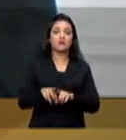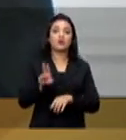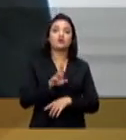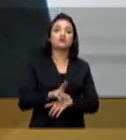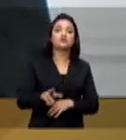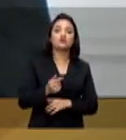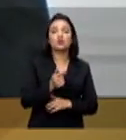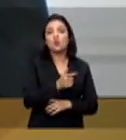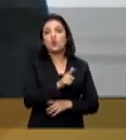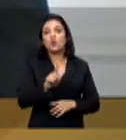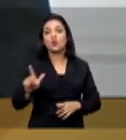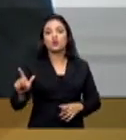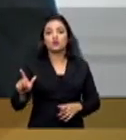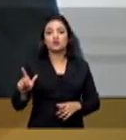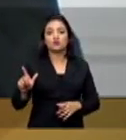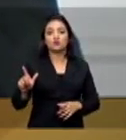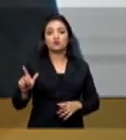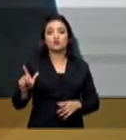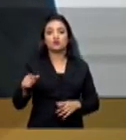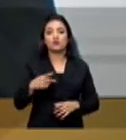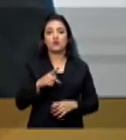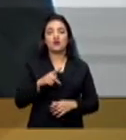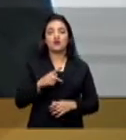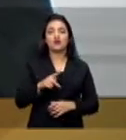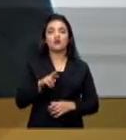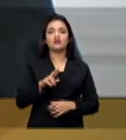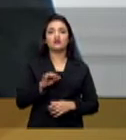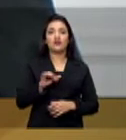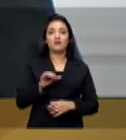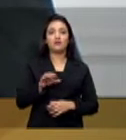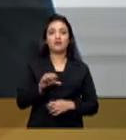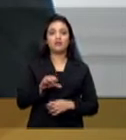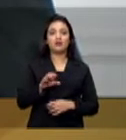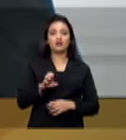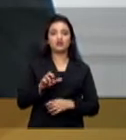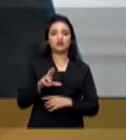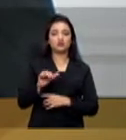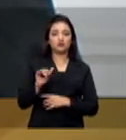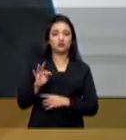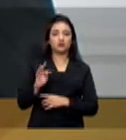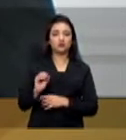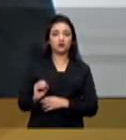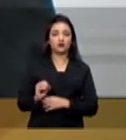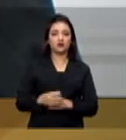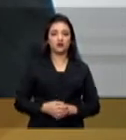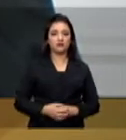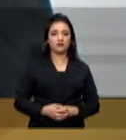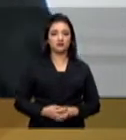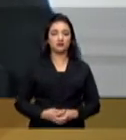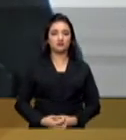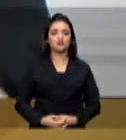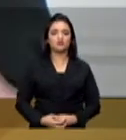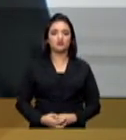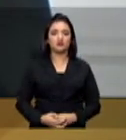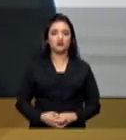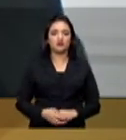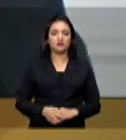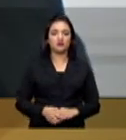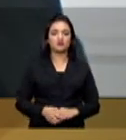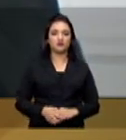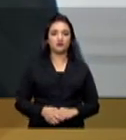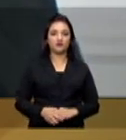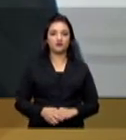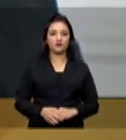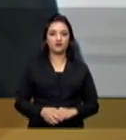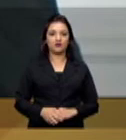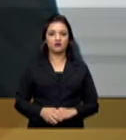outro preceito secundário. No recurso, se pede, na discussão, perdão,